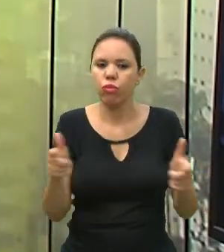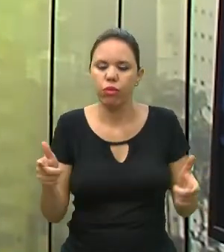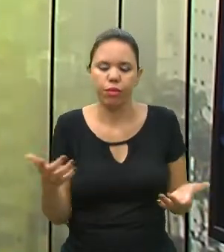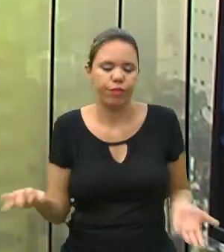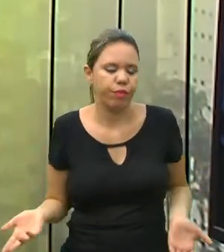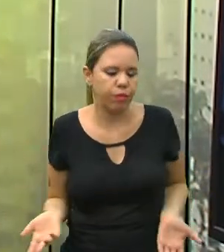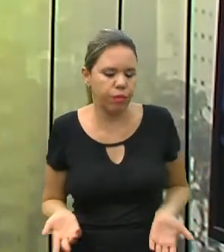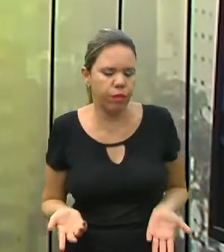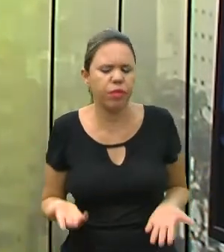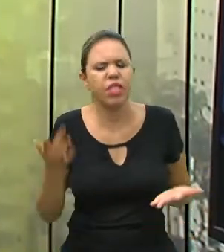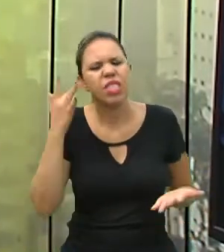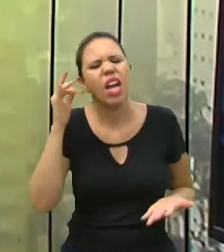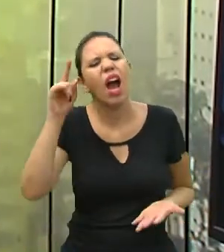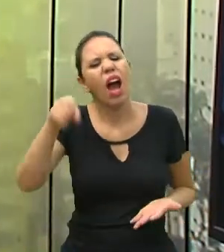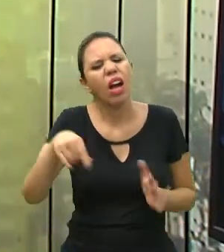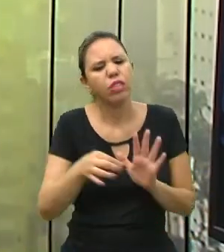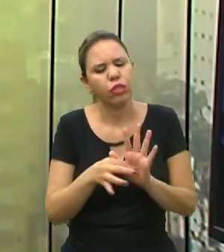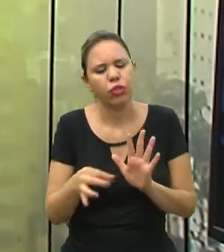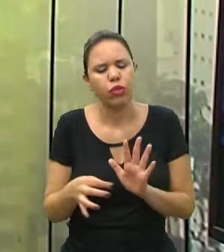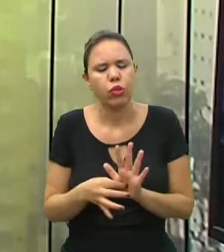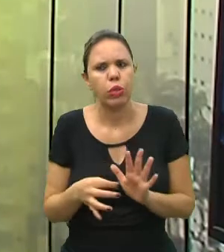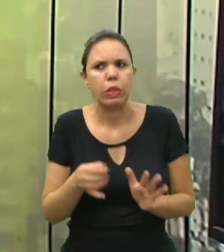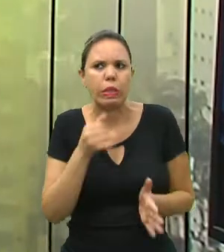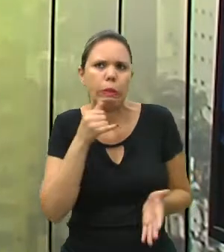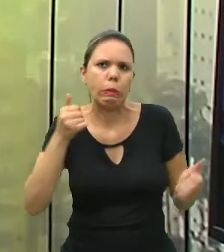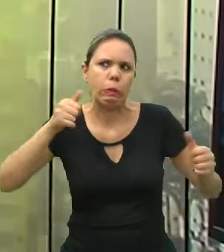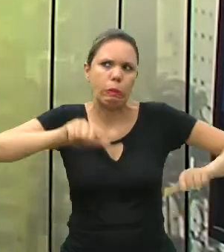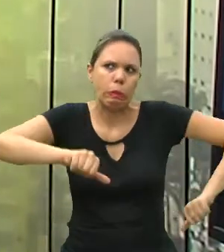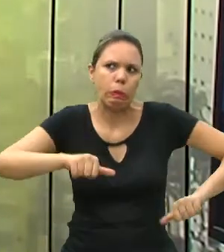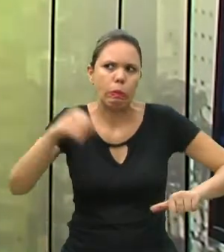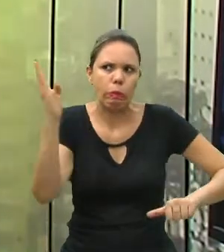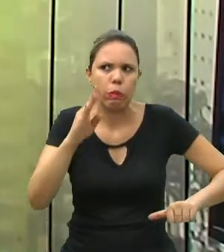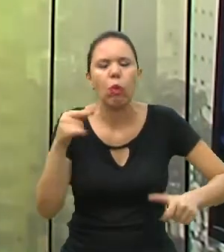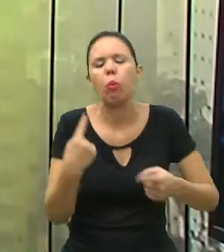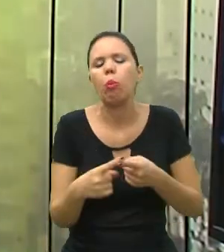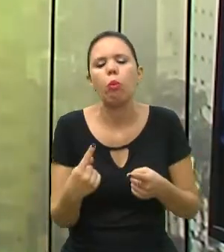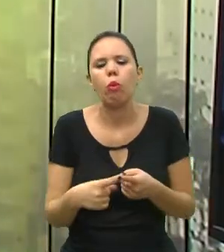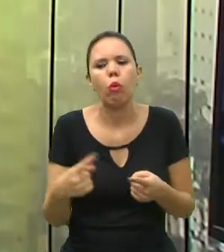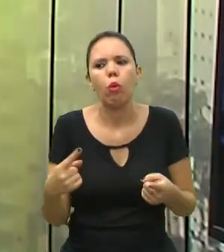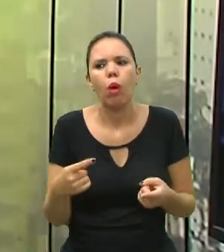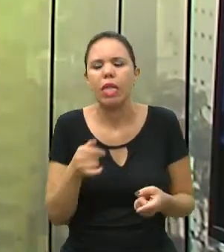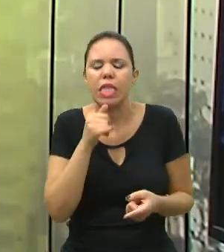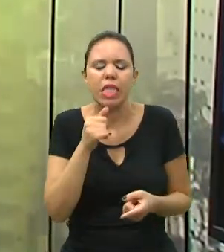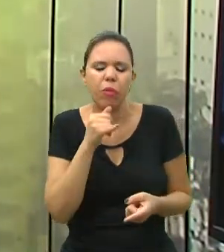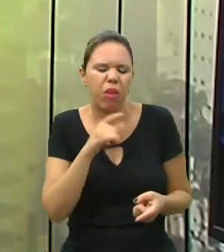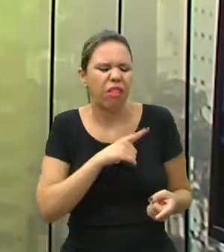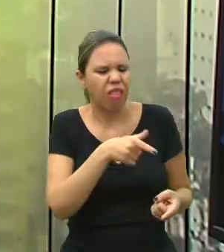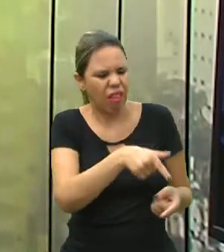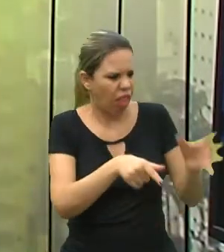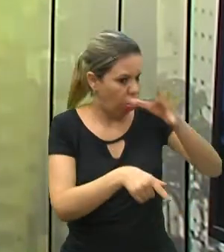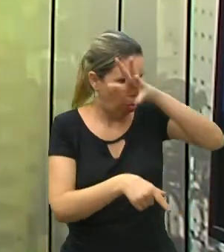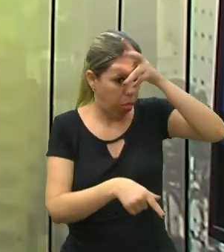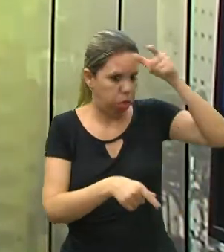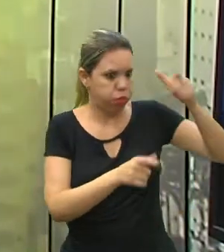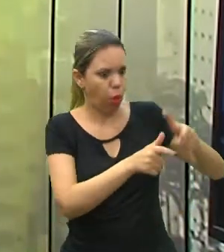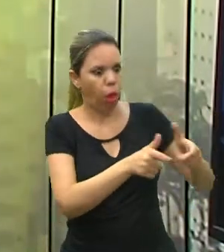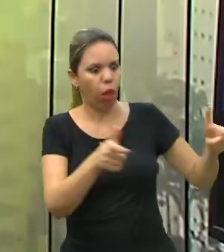se acelere. Qual é o peso, doutor, o peso negativo do Brasil, que abriga a floresta